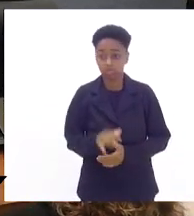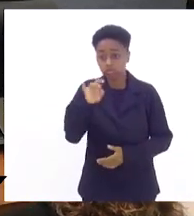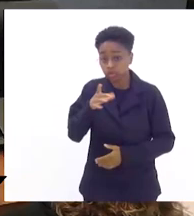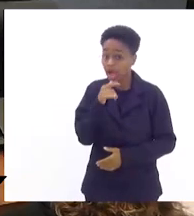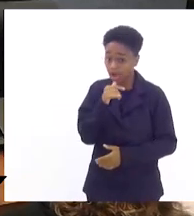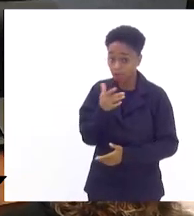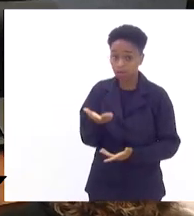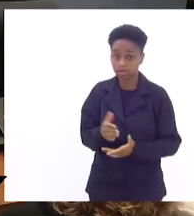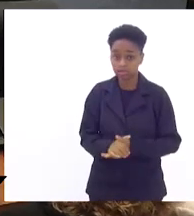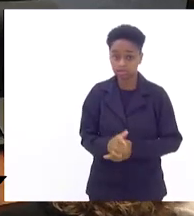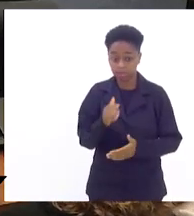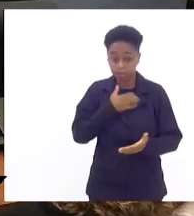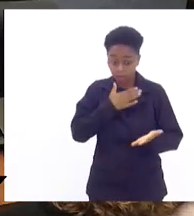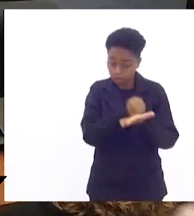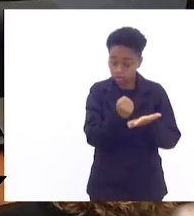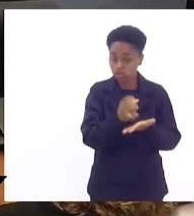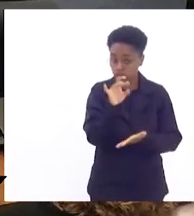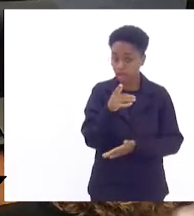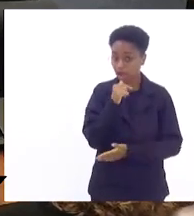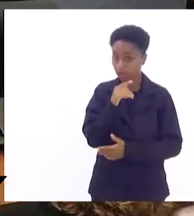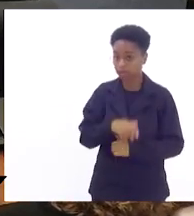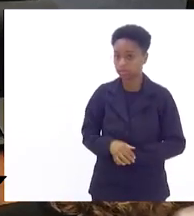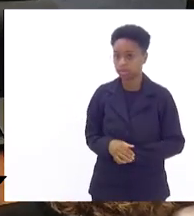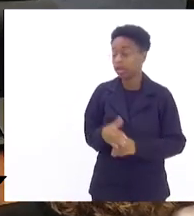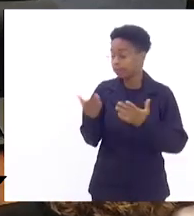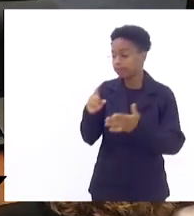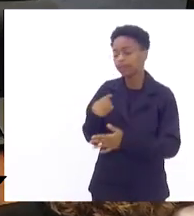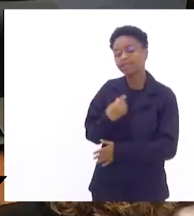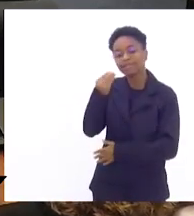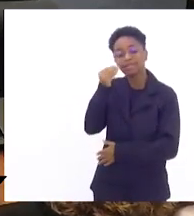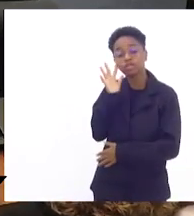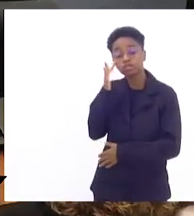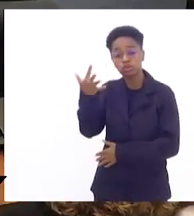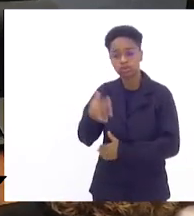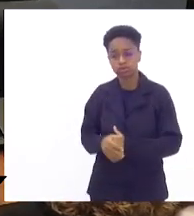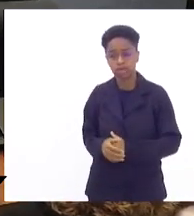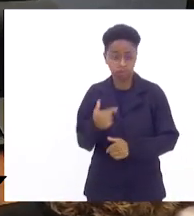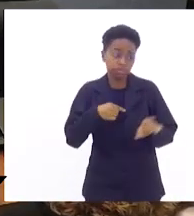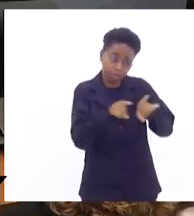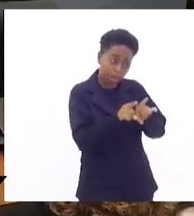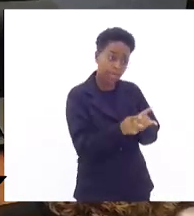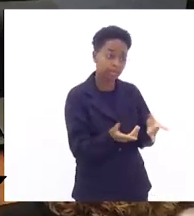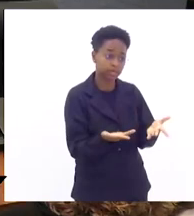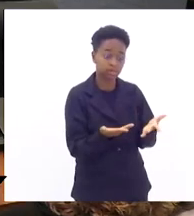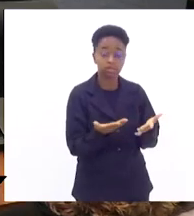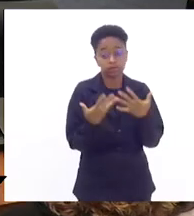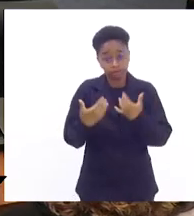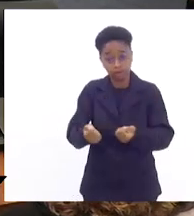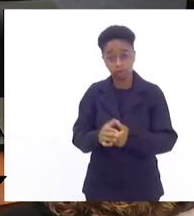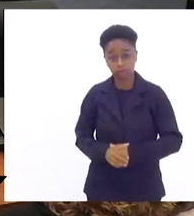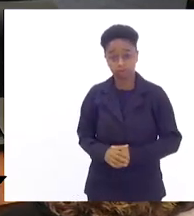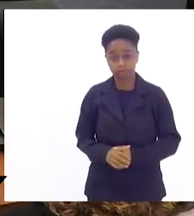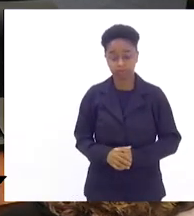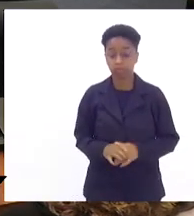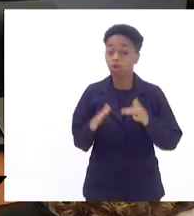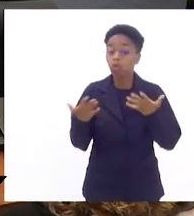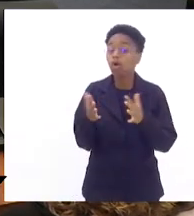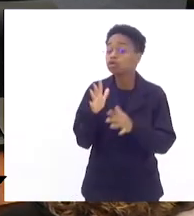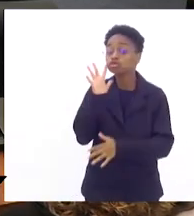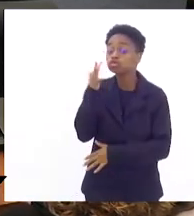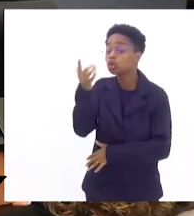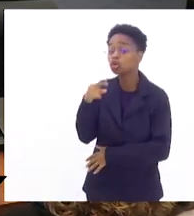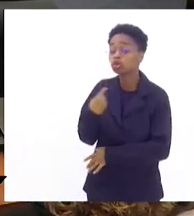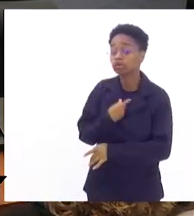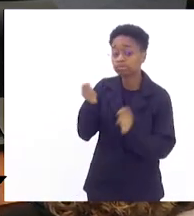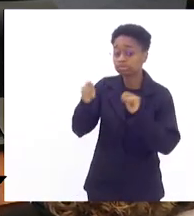É exatamente. Bianquina, aqui a gente tem que buscar a solução. Eu problema a gente já tem. Então, vamos lá. Qual é a solução que a